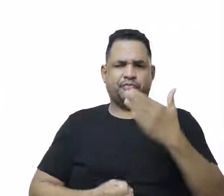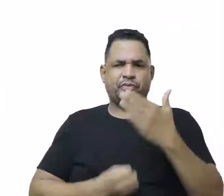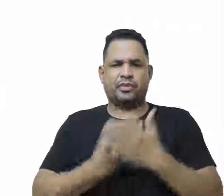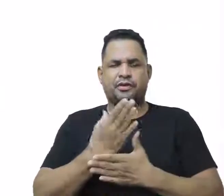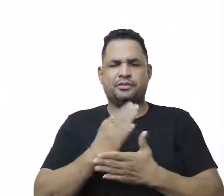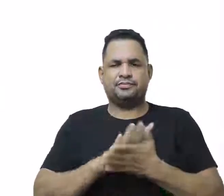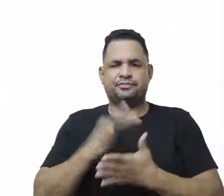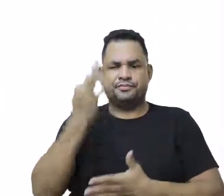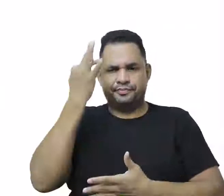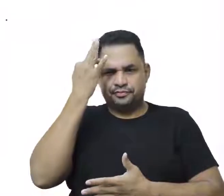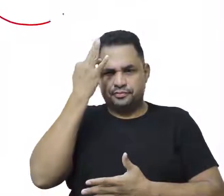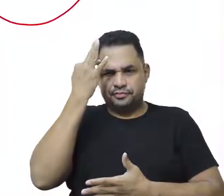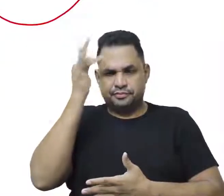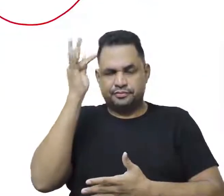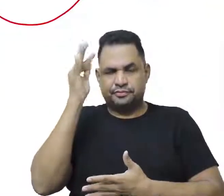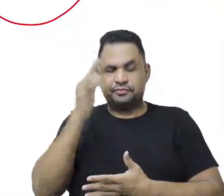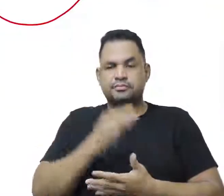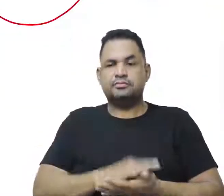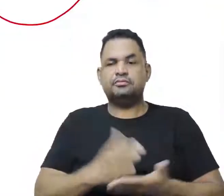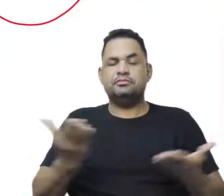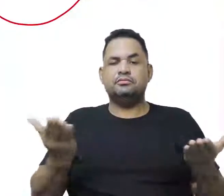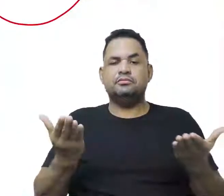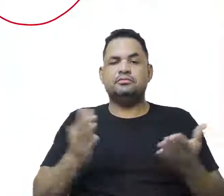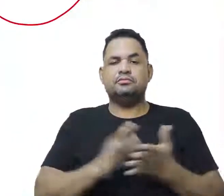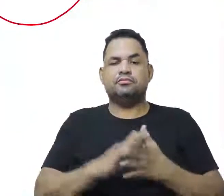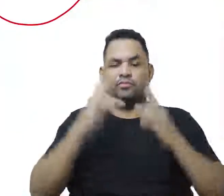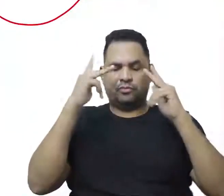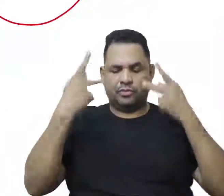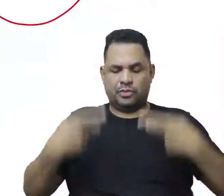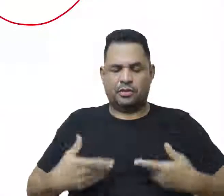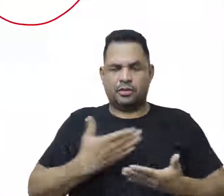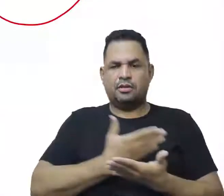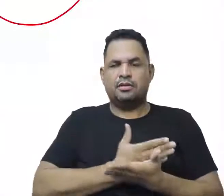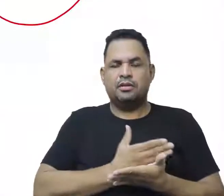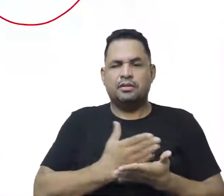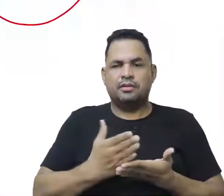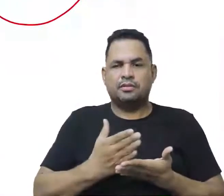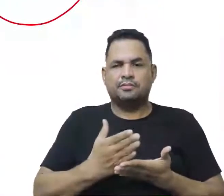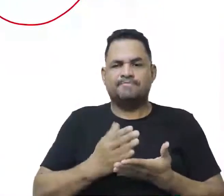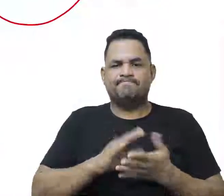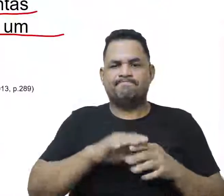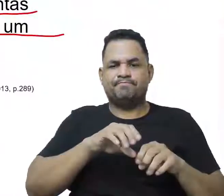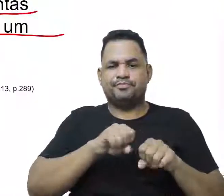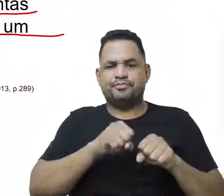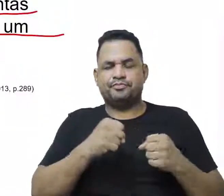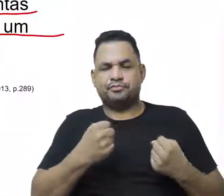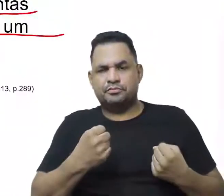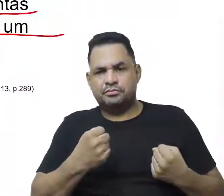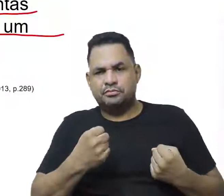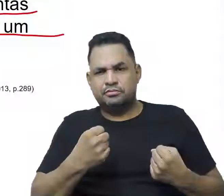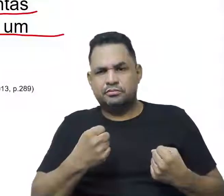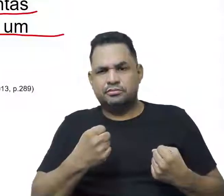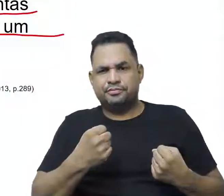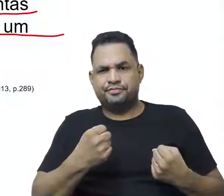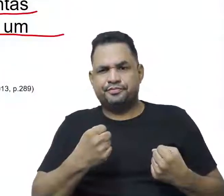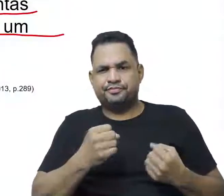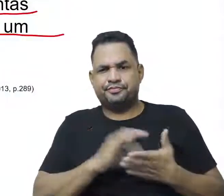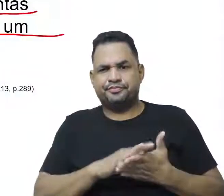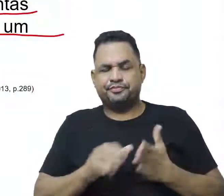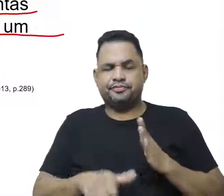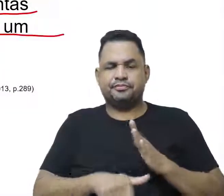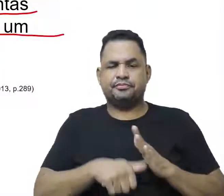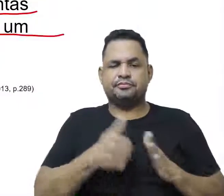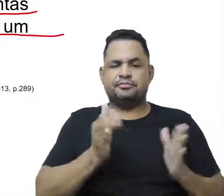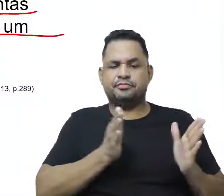da filosofia e aqui o homem começa a quebrar aqui com esse